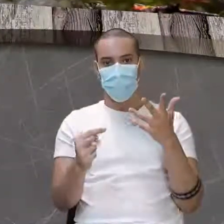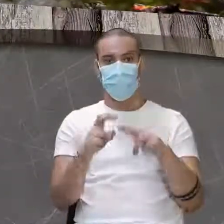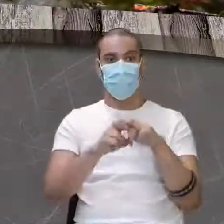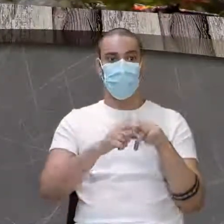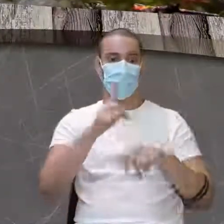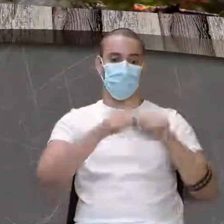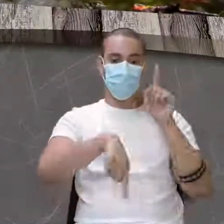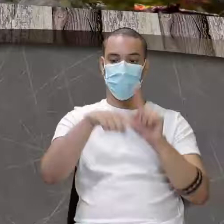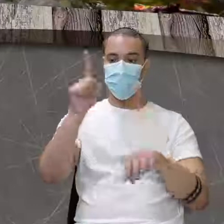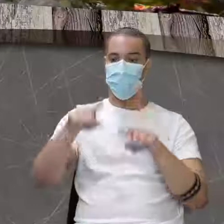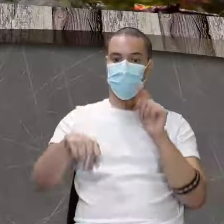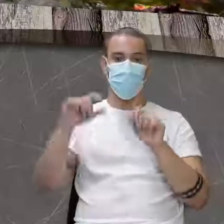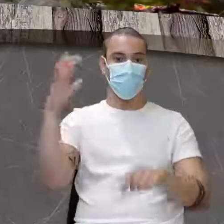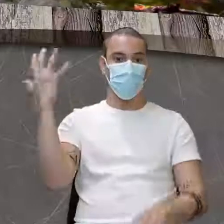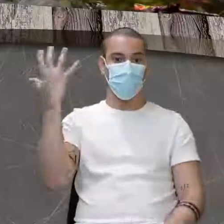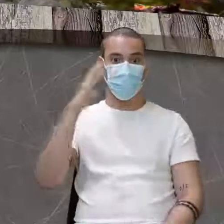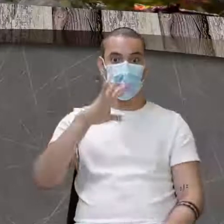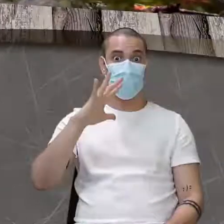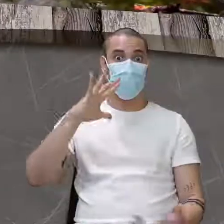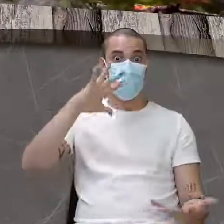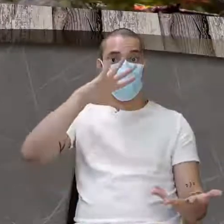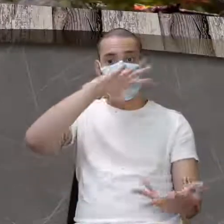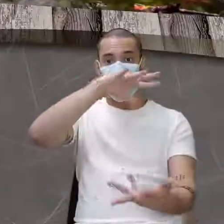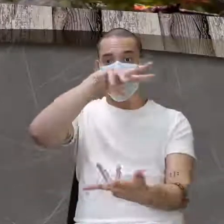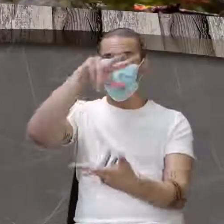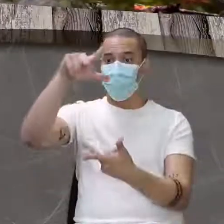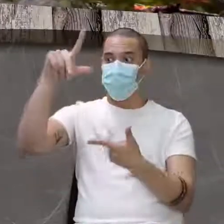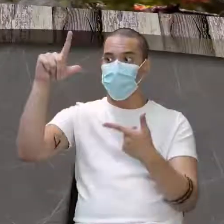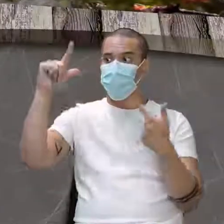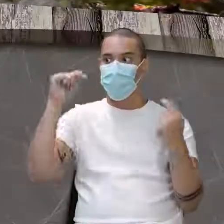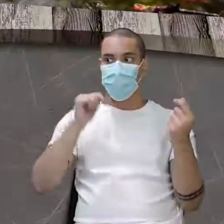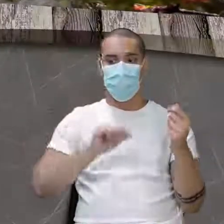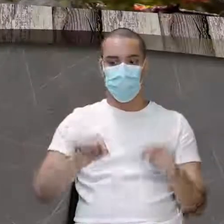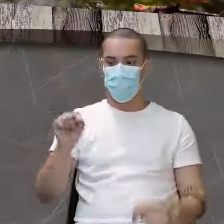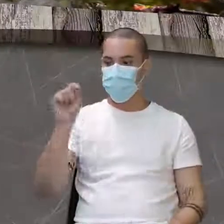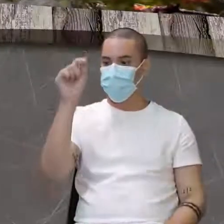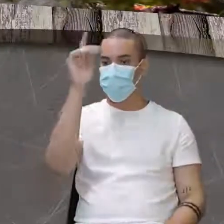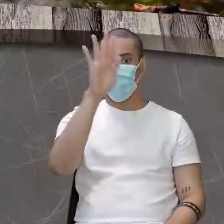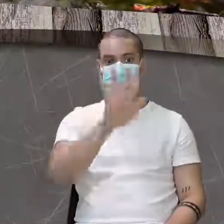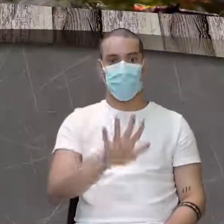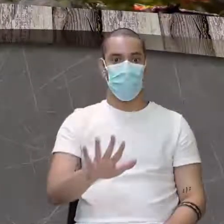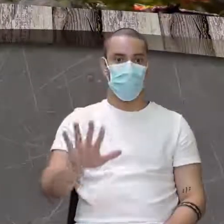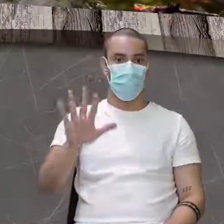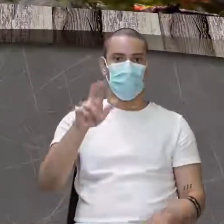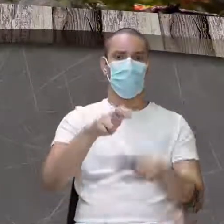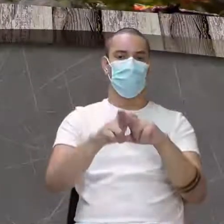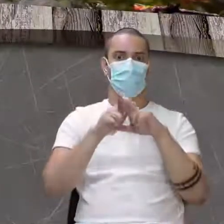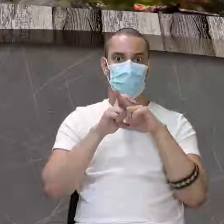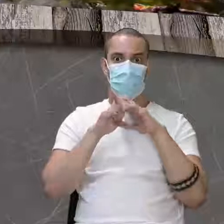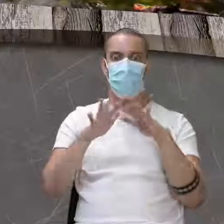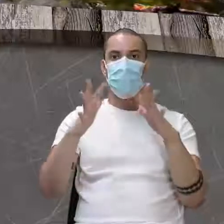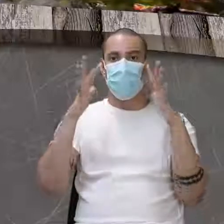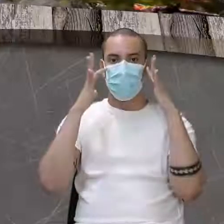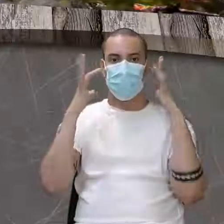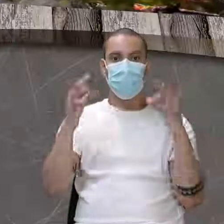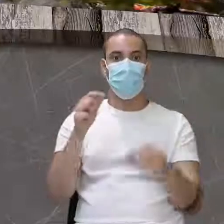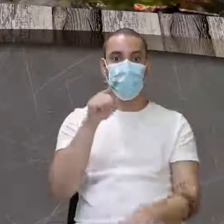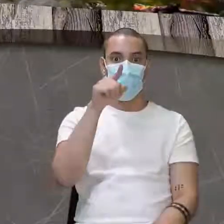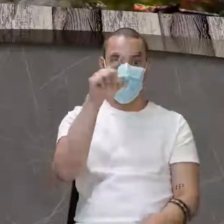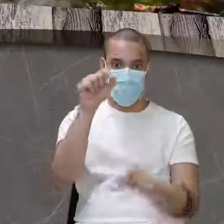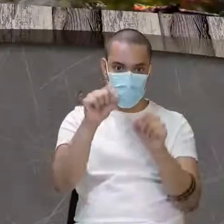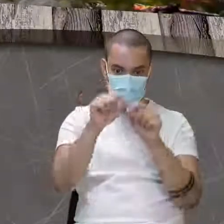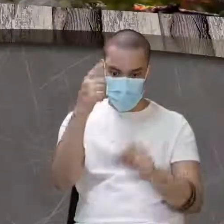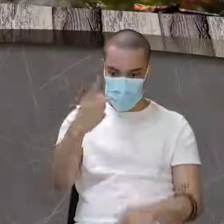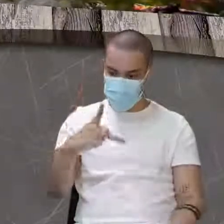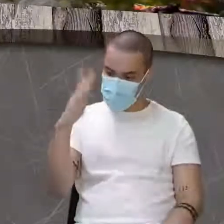dessas variações climáticas, acontecendo pelo mundo inteiro. Por favor, eu quero que você preste atenção nisso. Uma coisa que você faz